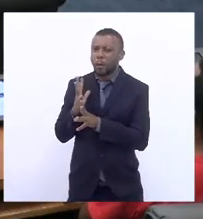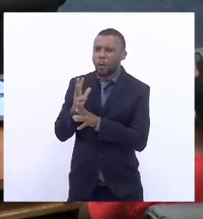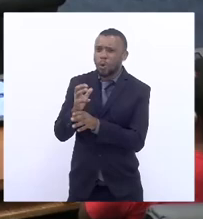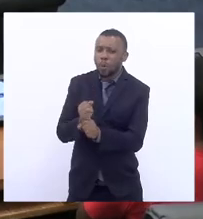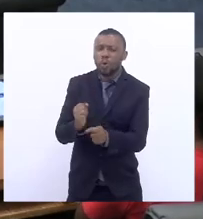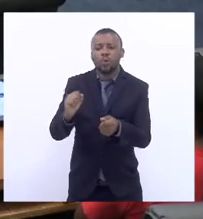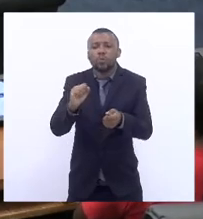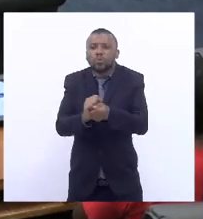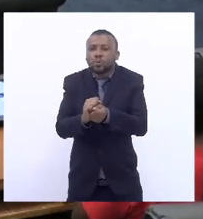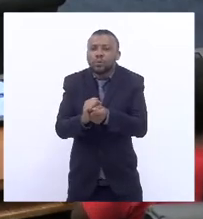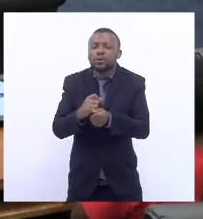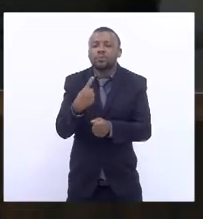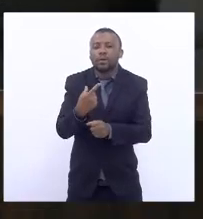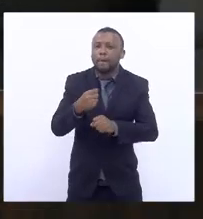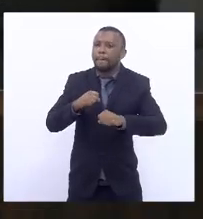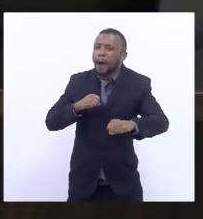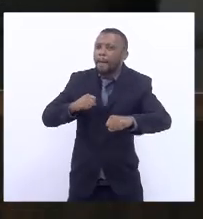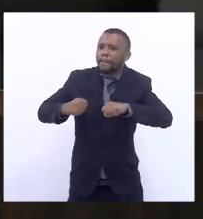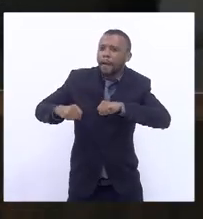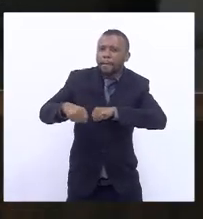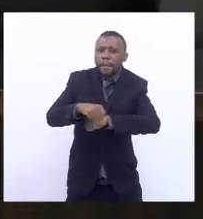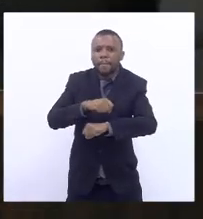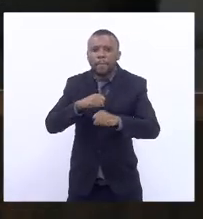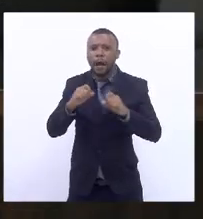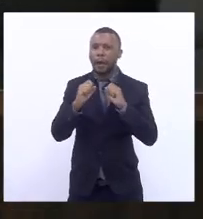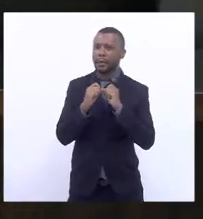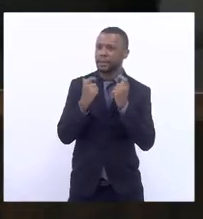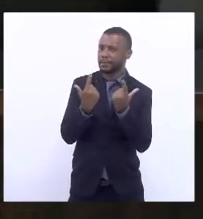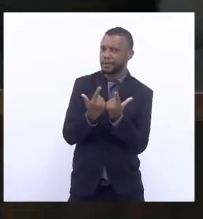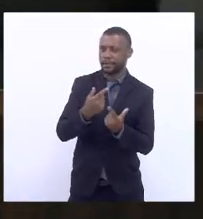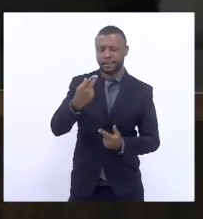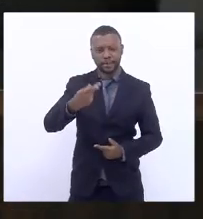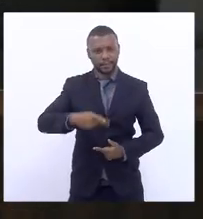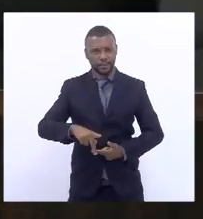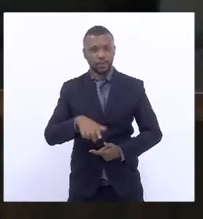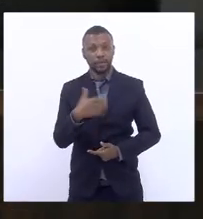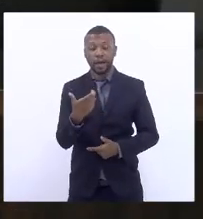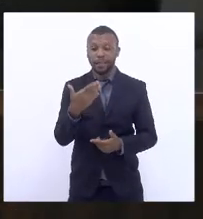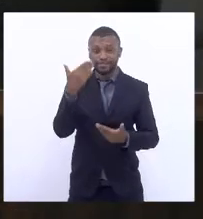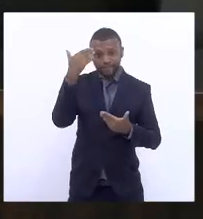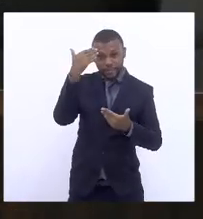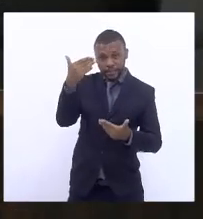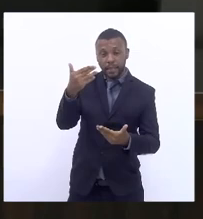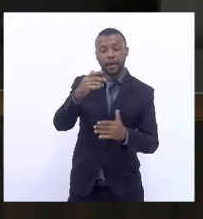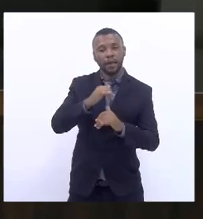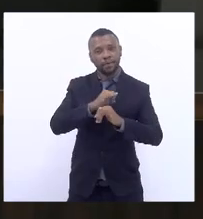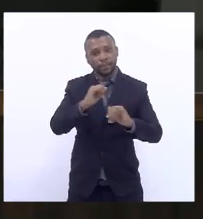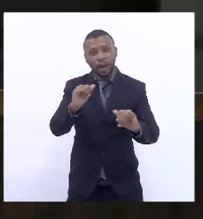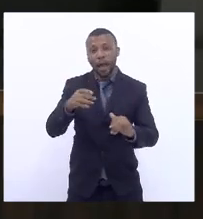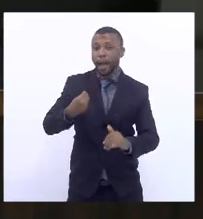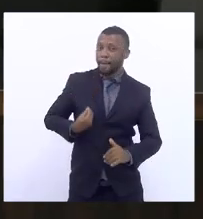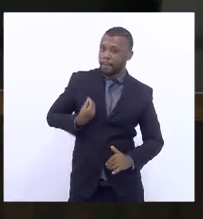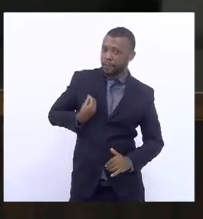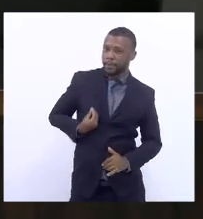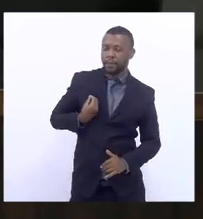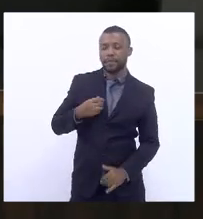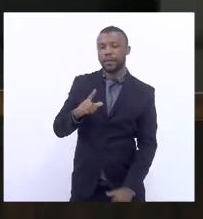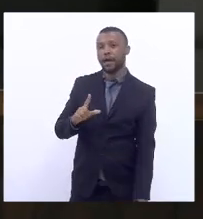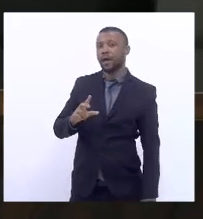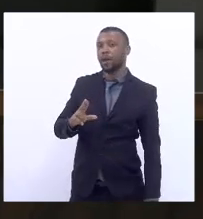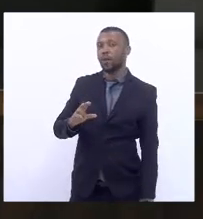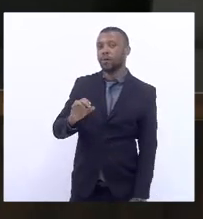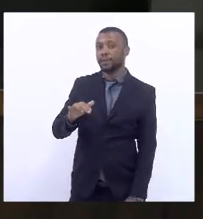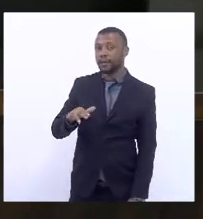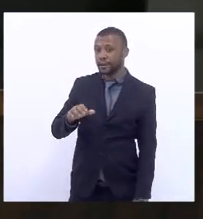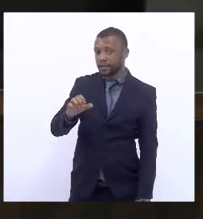e travado aqui na Assembleia Legislativa. Eu quero agradecer e registrar a presença da Luciana Ramos da